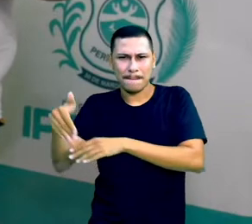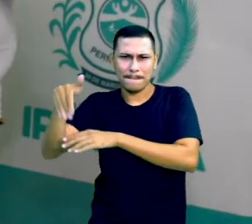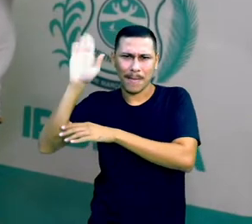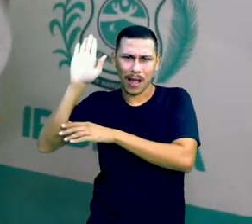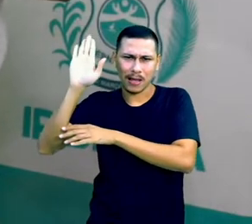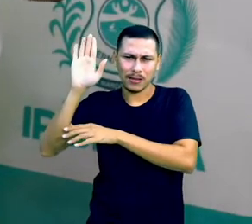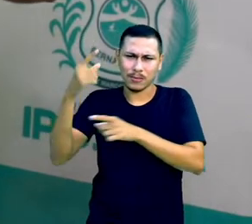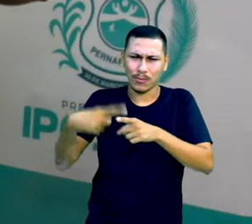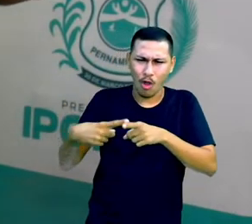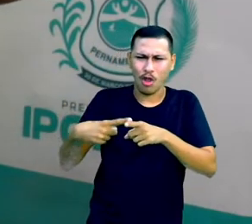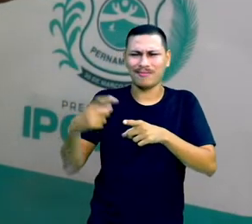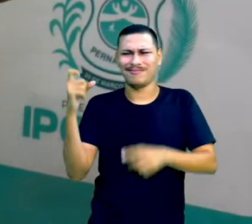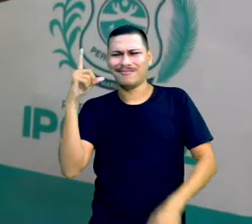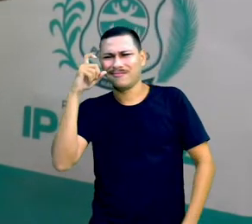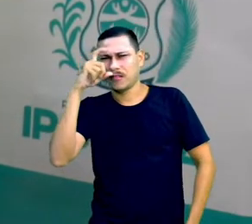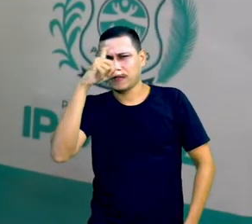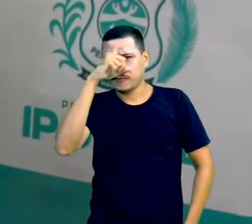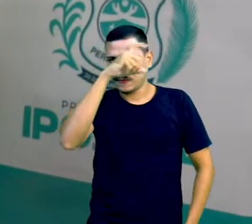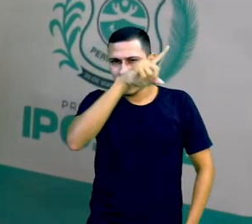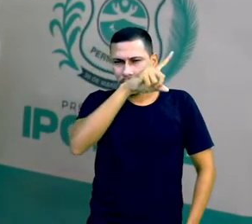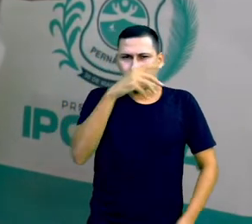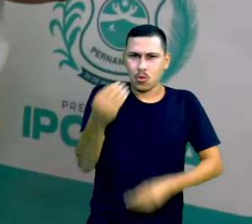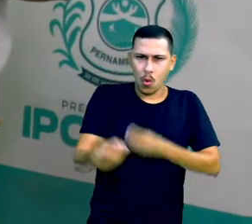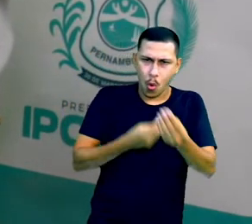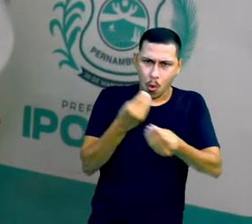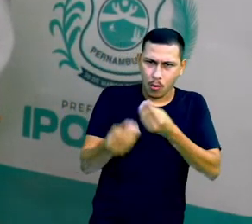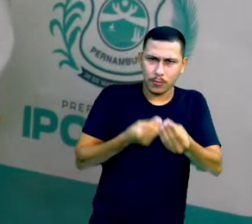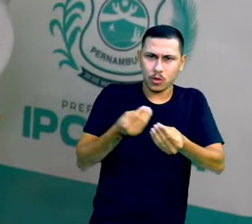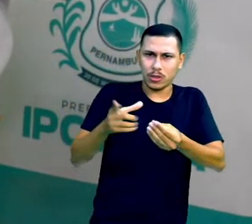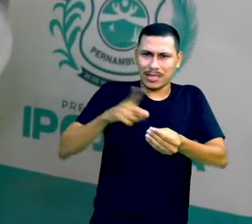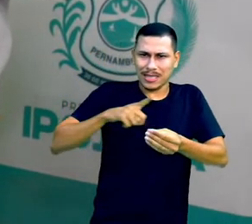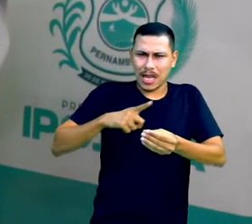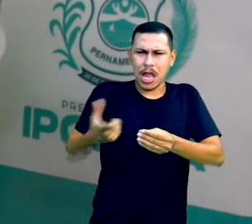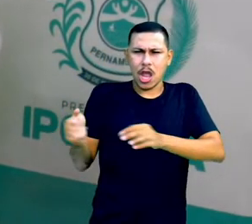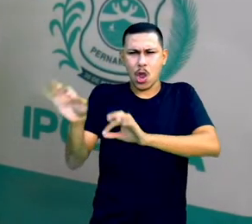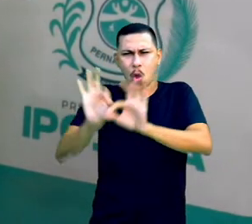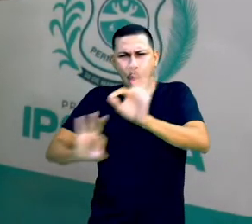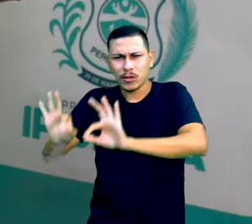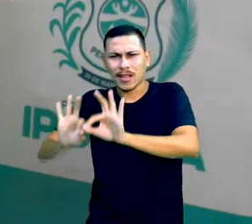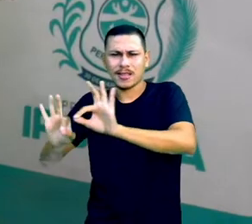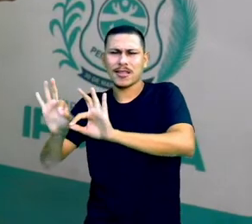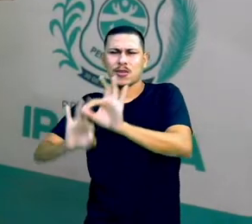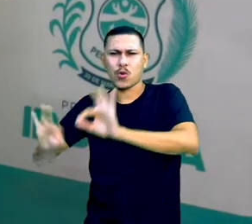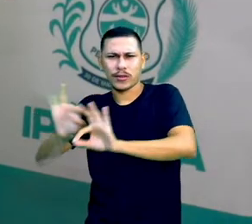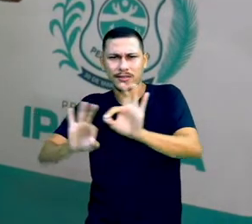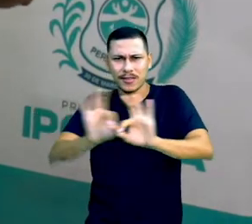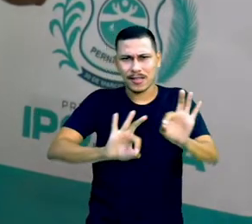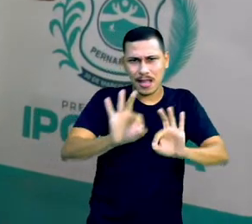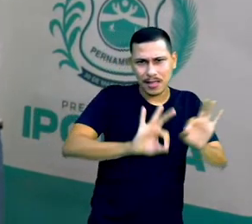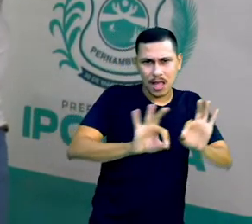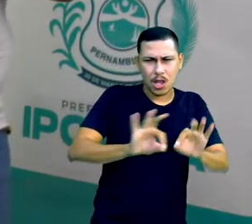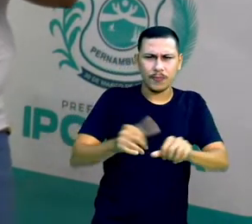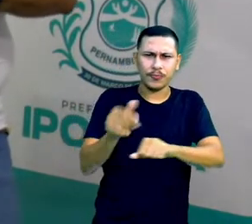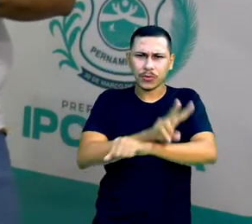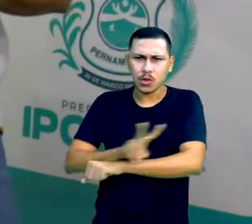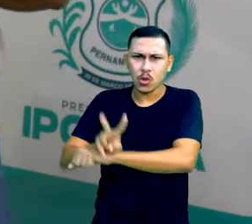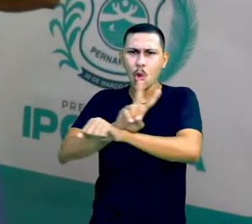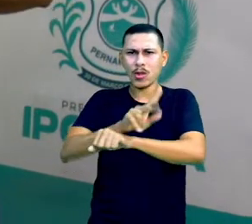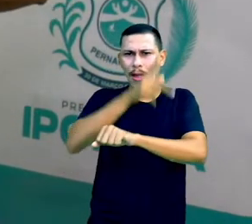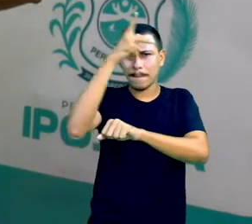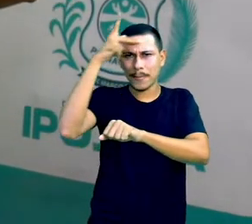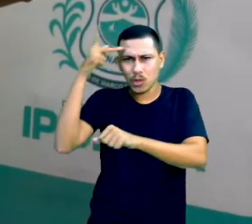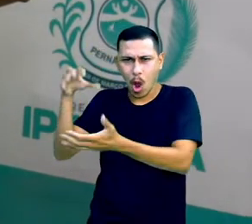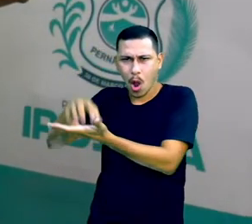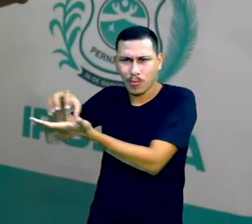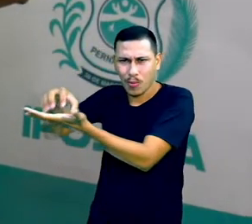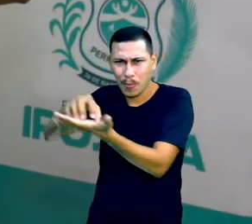é muito difícil a gente ter infraestrutura para dar conta de tanta gente concentrada